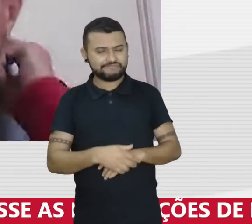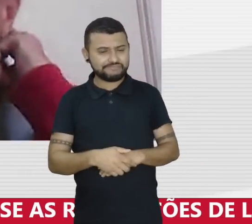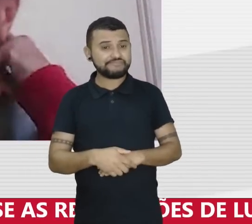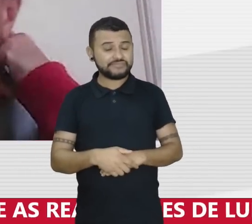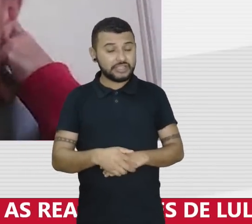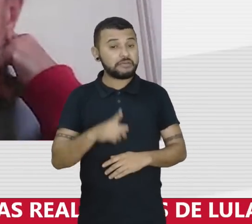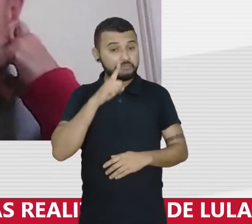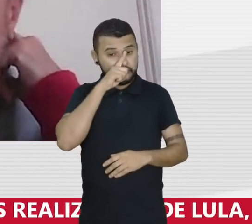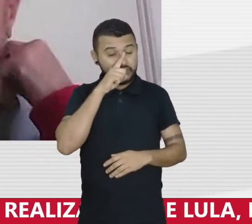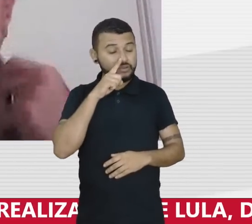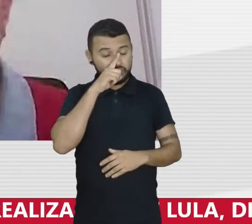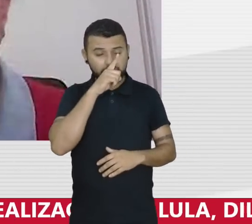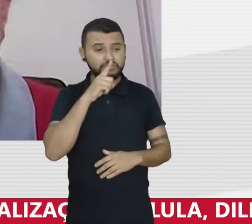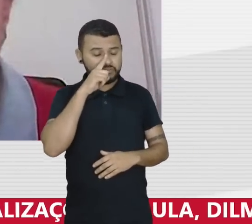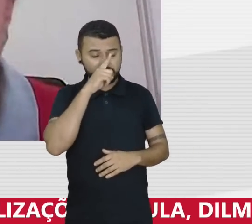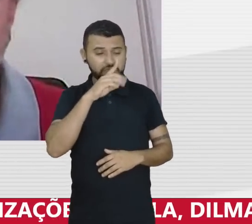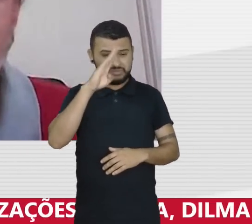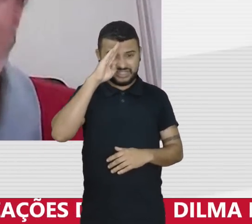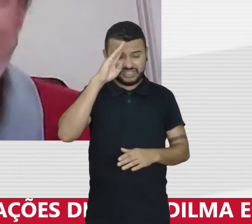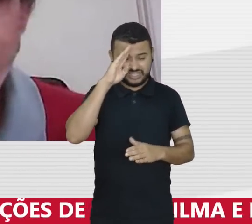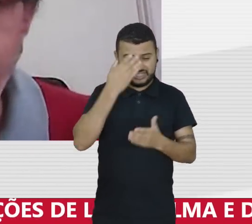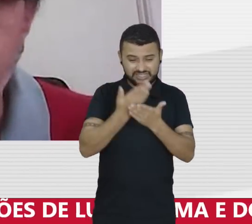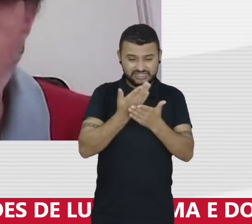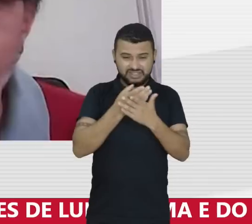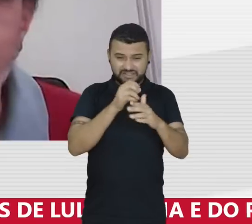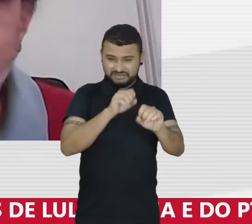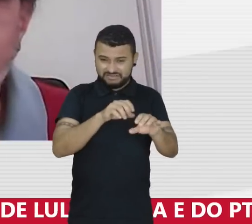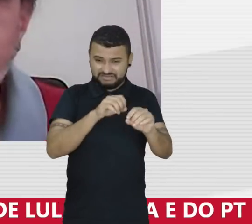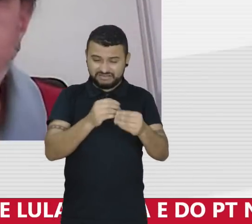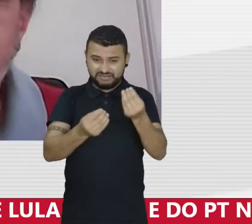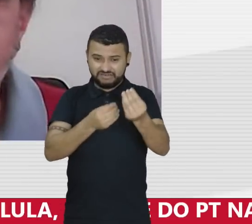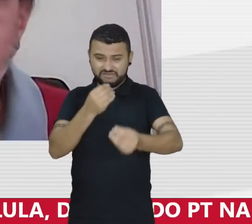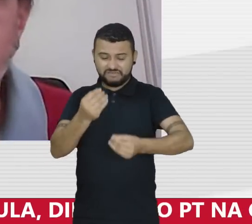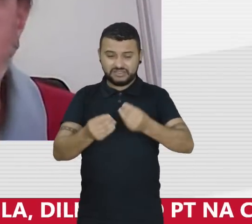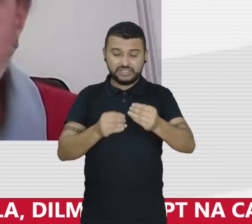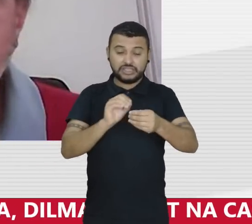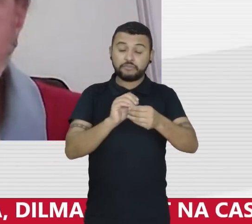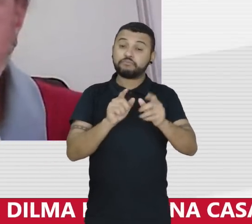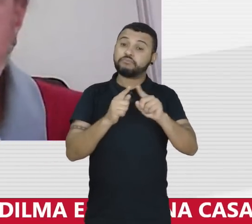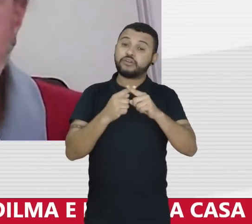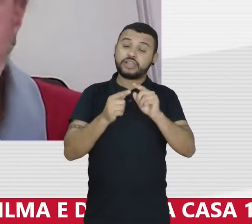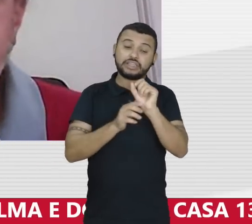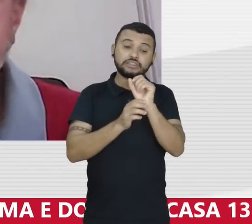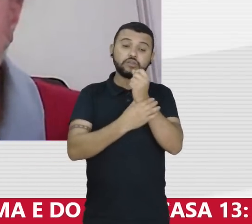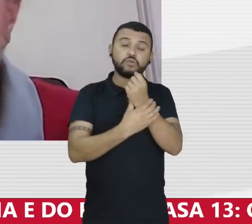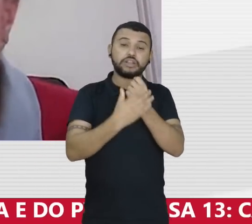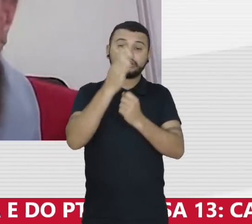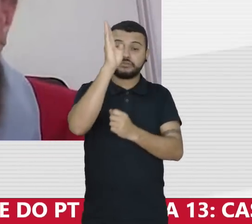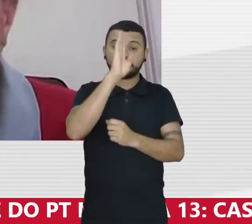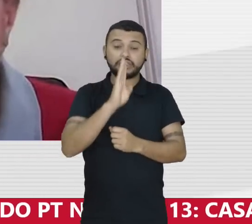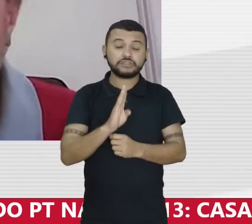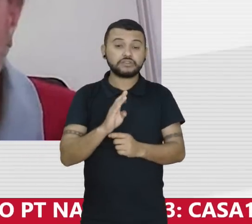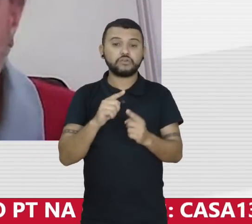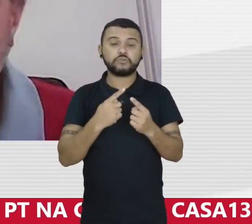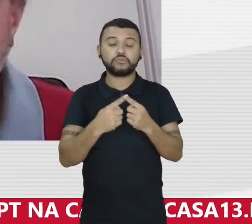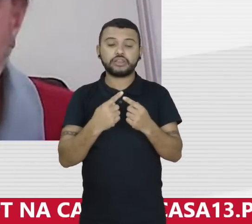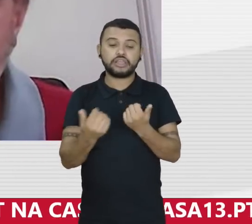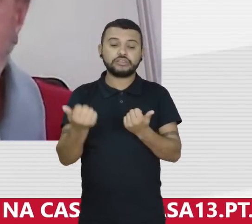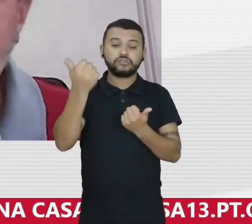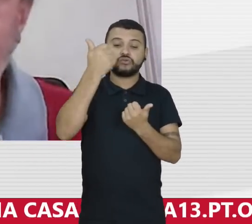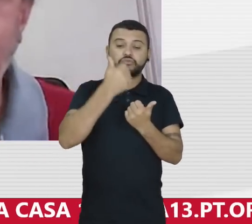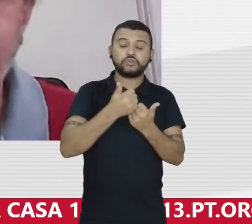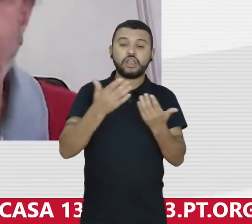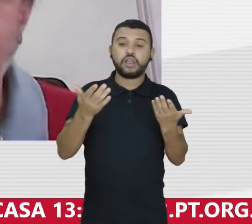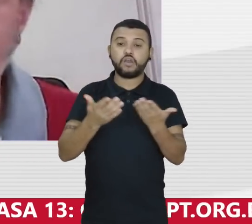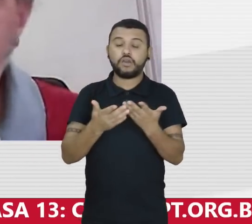muito perigoso que a gente tenha uma matriz como a da Segurança Nacional, em que se substituiu agora, né,